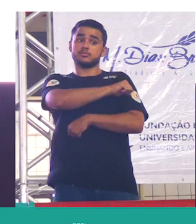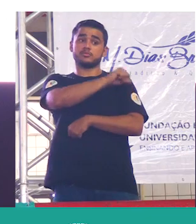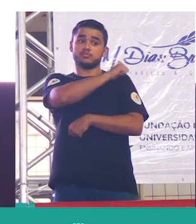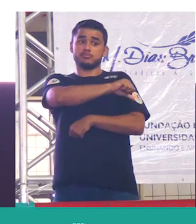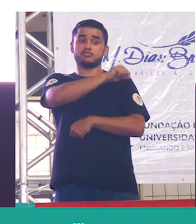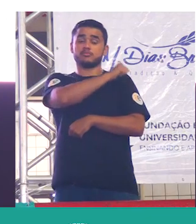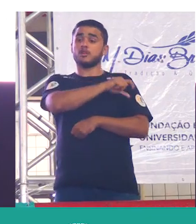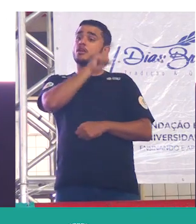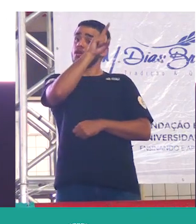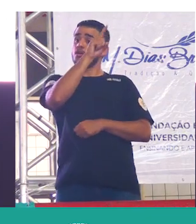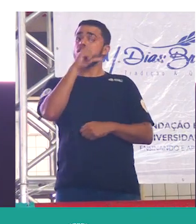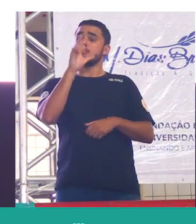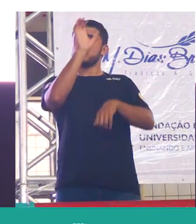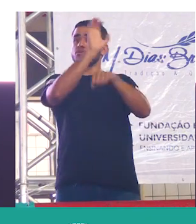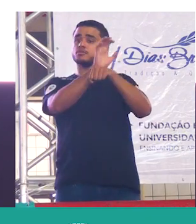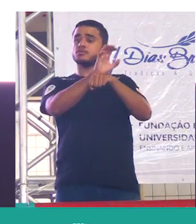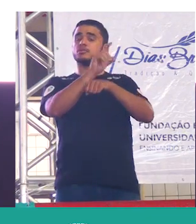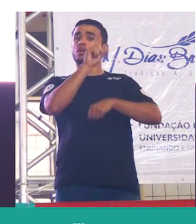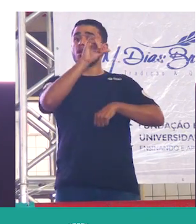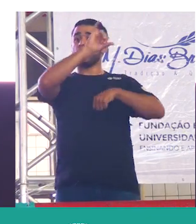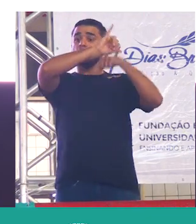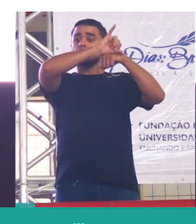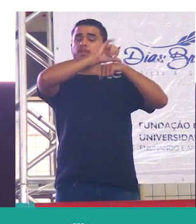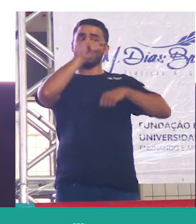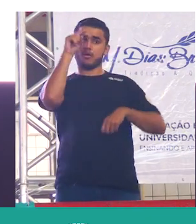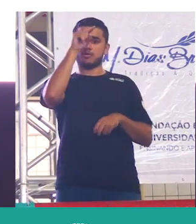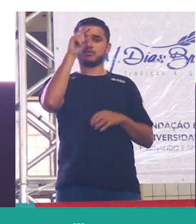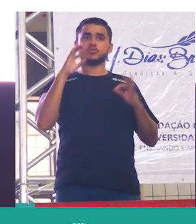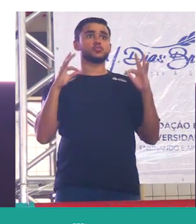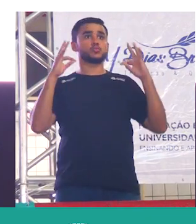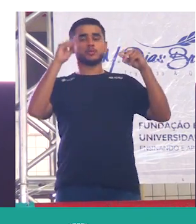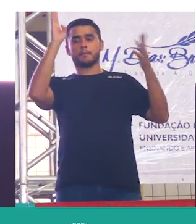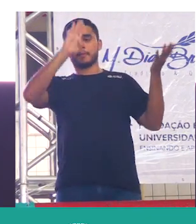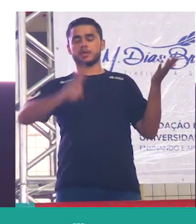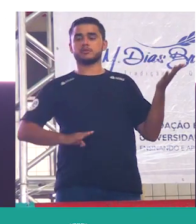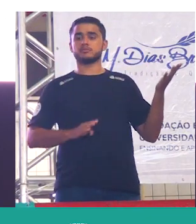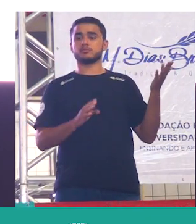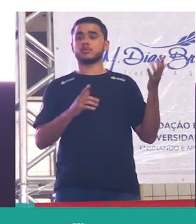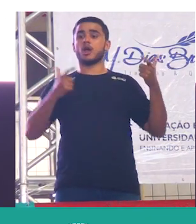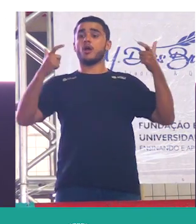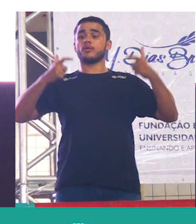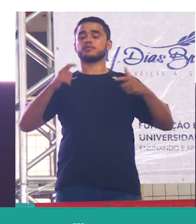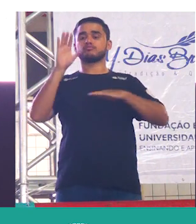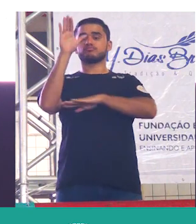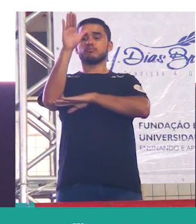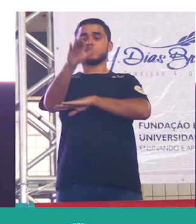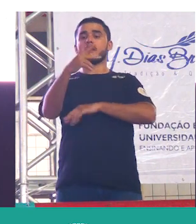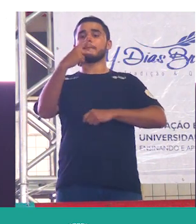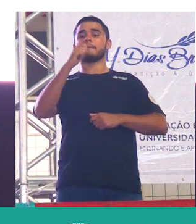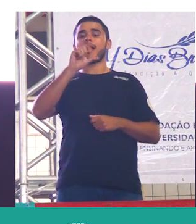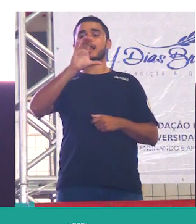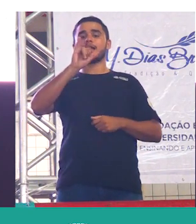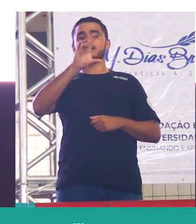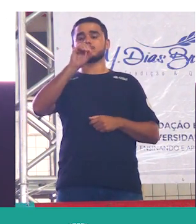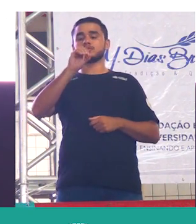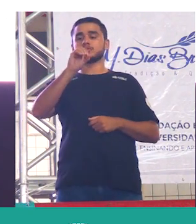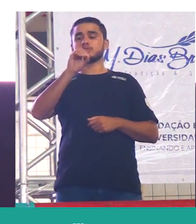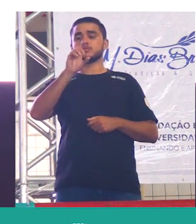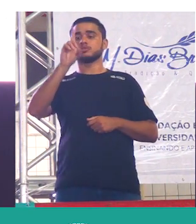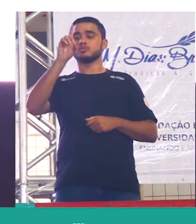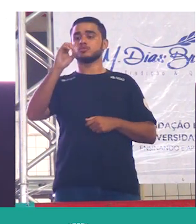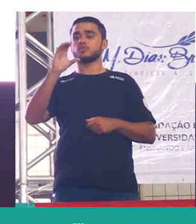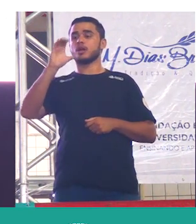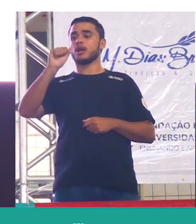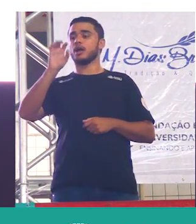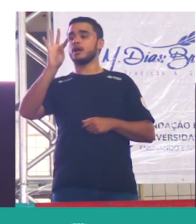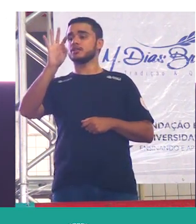de Janeiro. O presidente da República governava num palácio chamado Palácio do